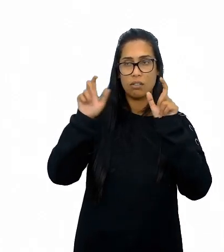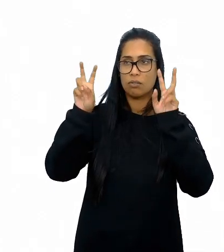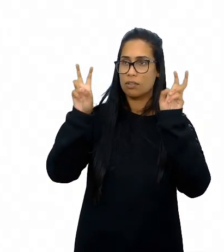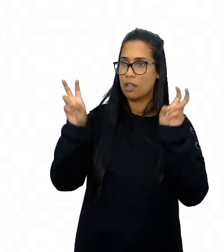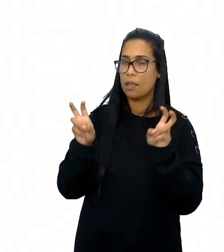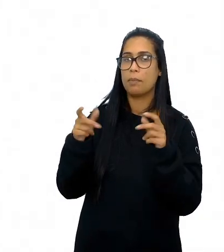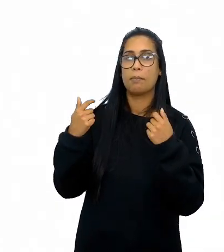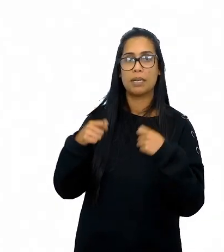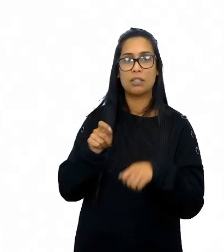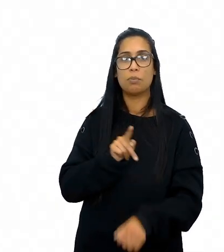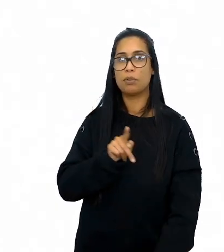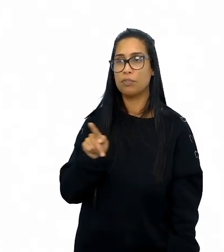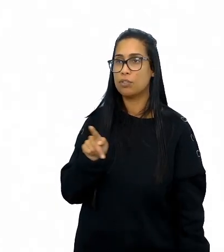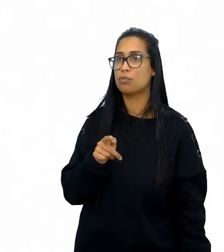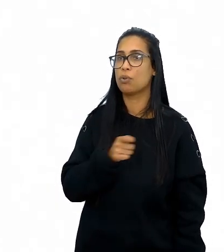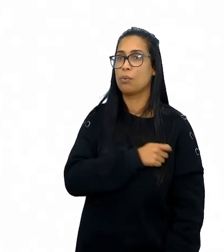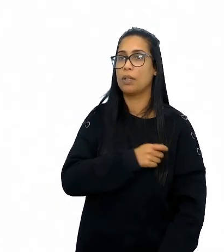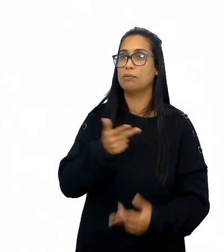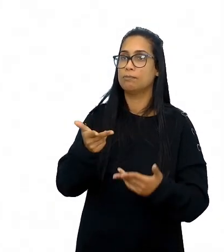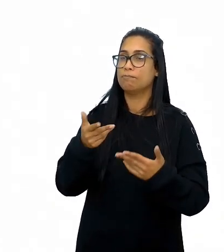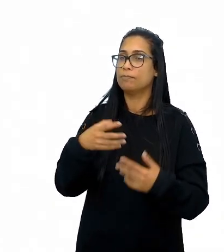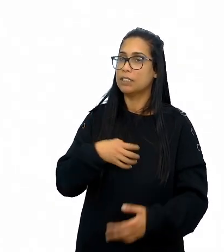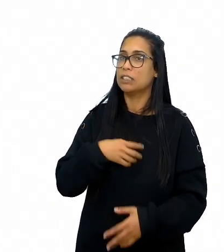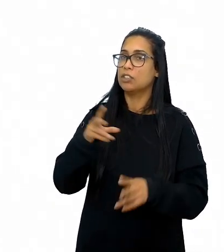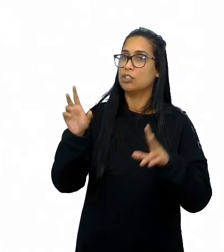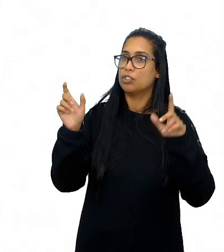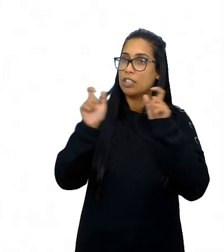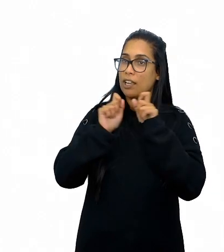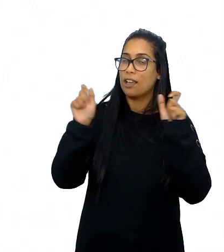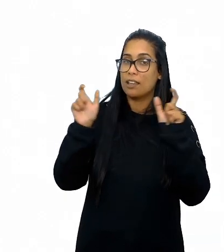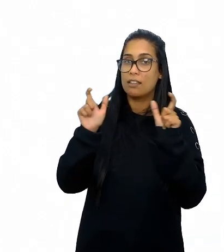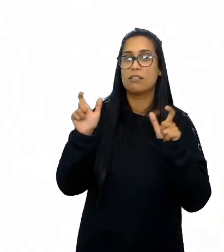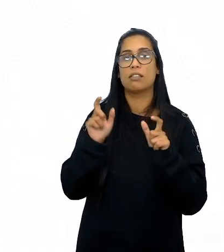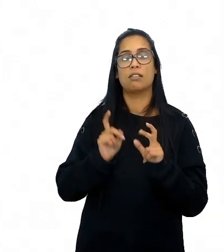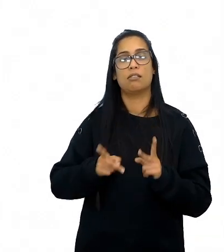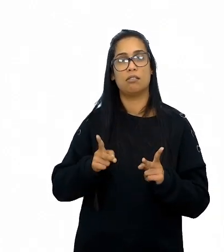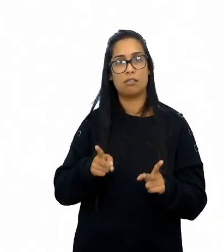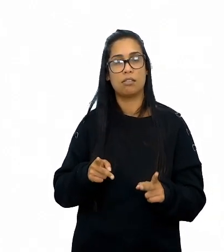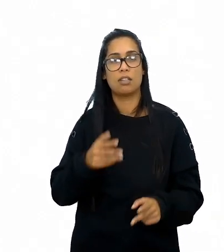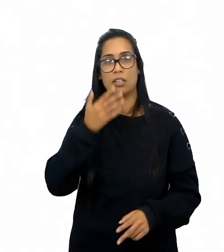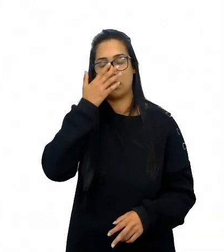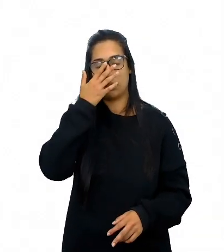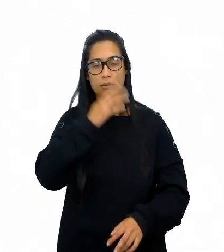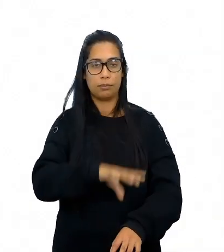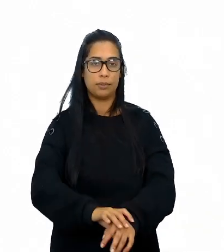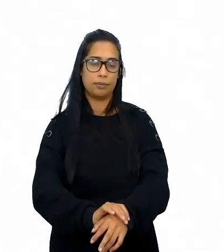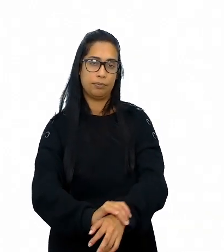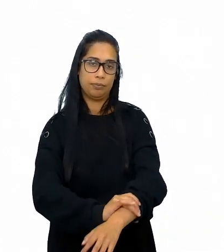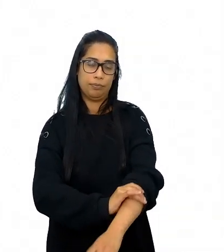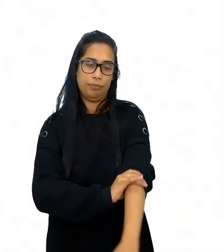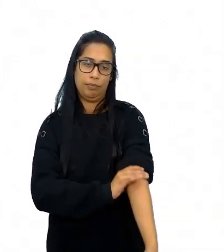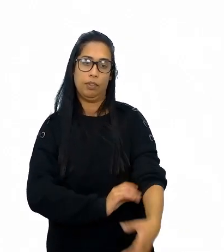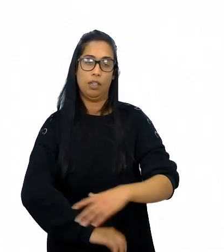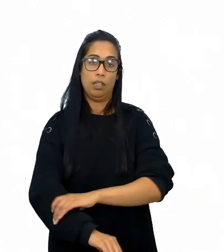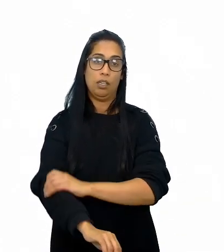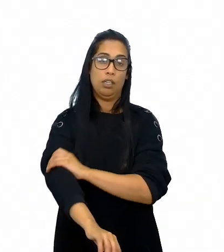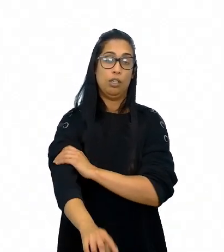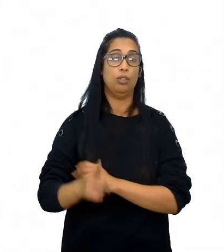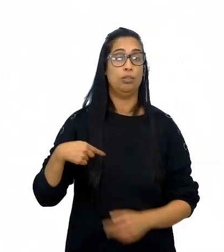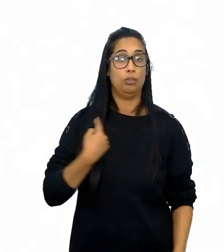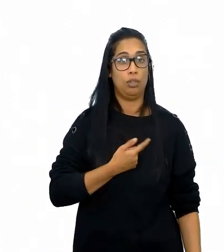geralmente tem-se mais êxito, né? São práticas que dão ali mais certo no fim do dia, né? Quando a gente